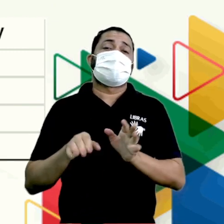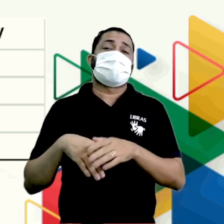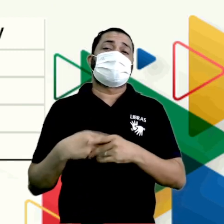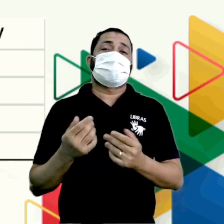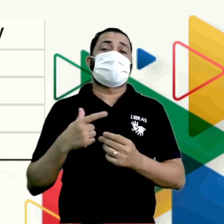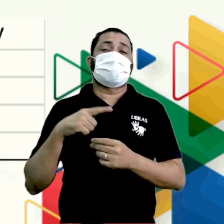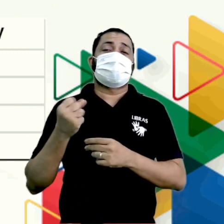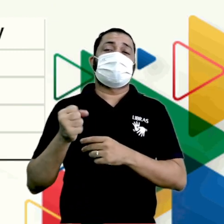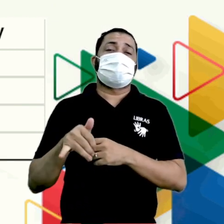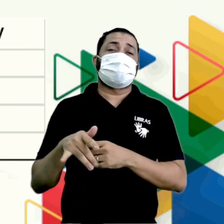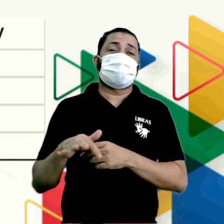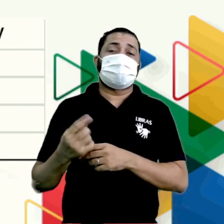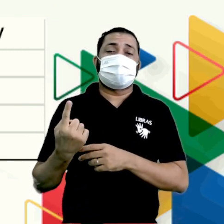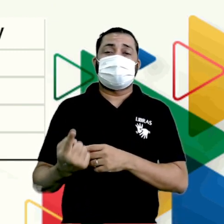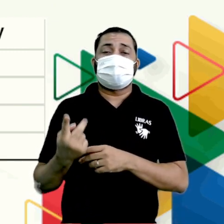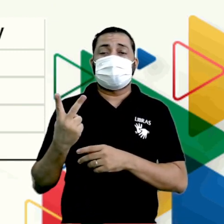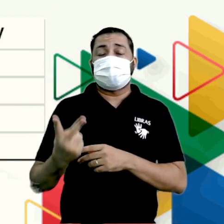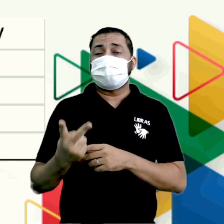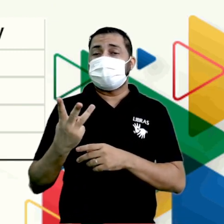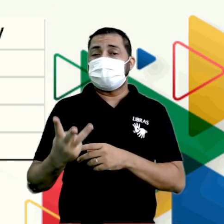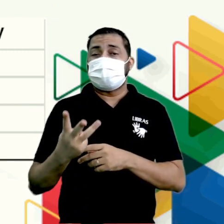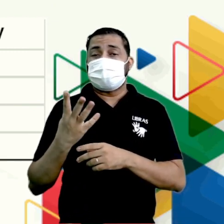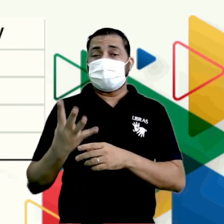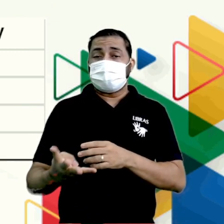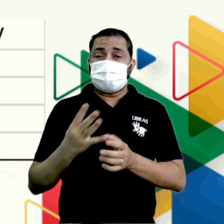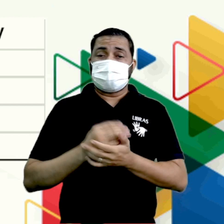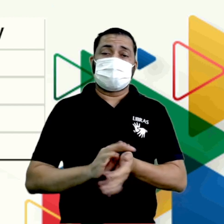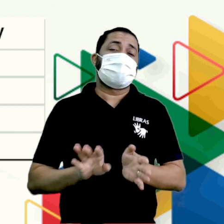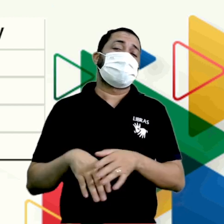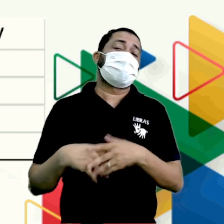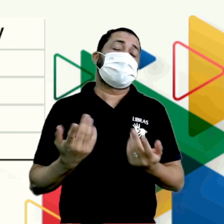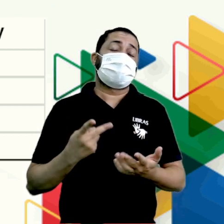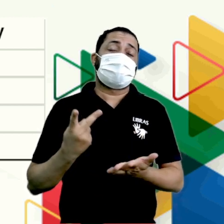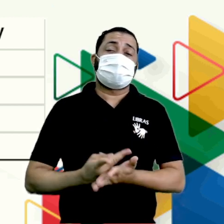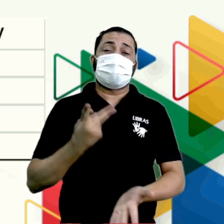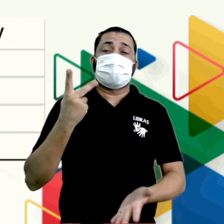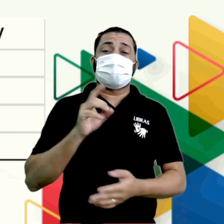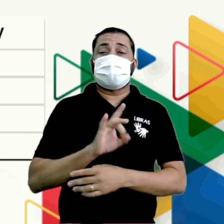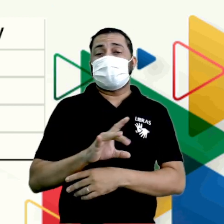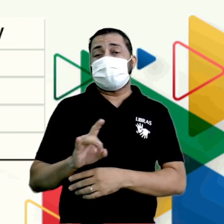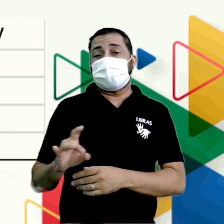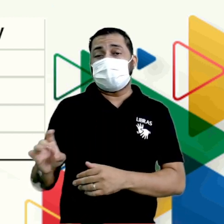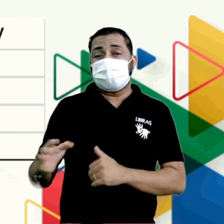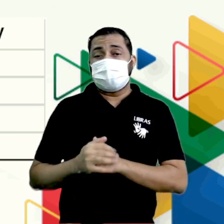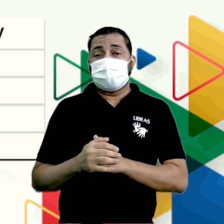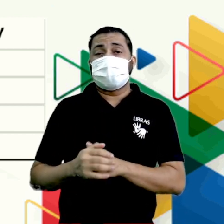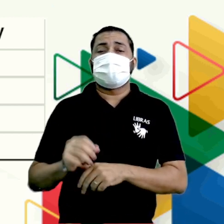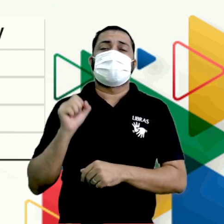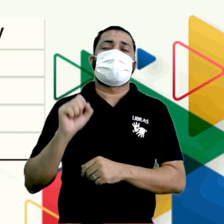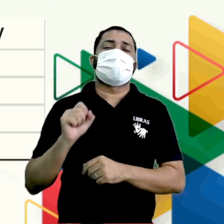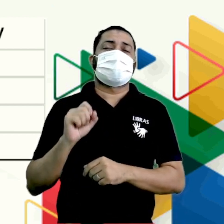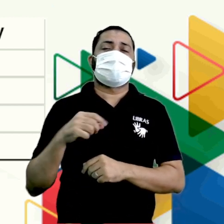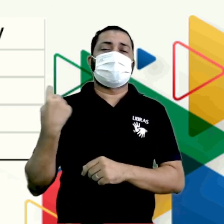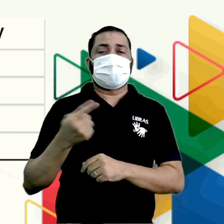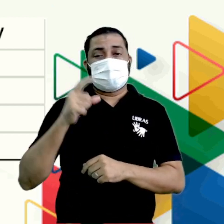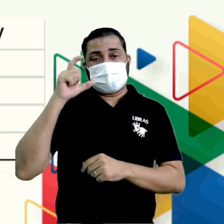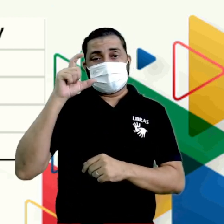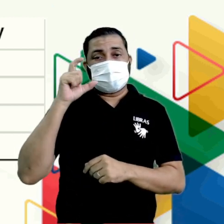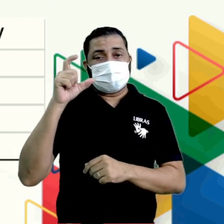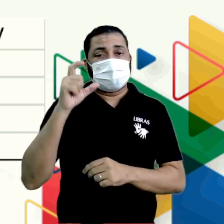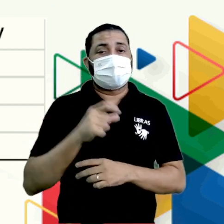aí semicélula 1, 2, 3 e 4, quais são as reações que acontecem em cada uma delas e o que nos interessa, que é